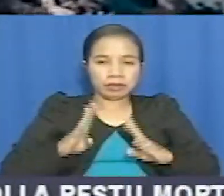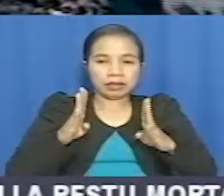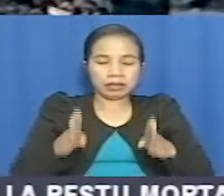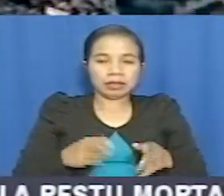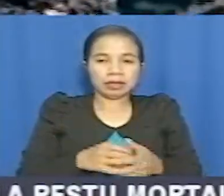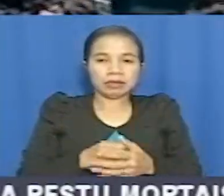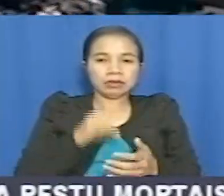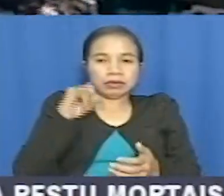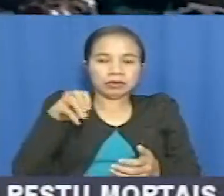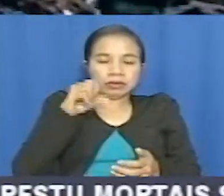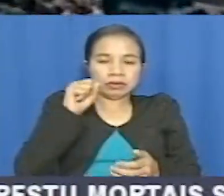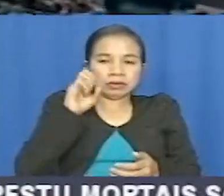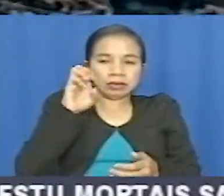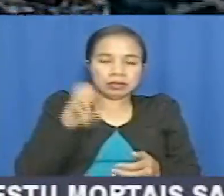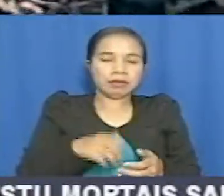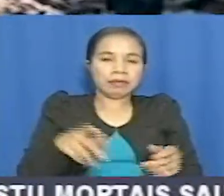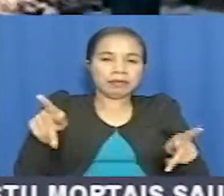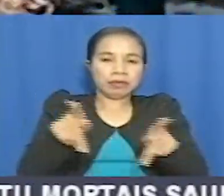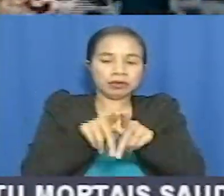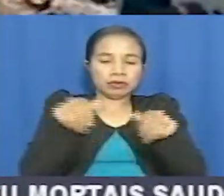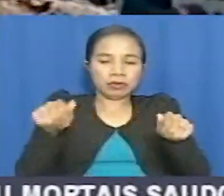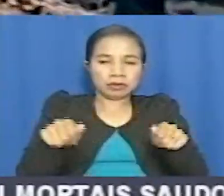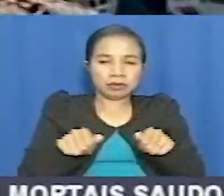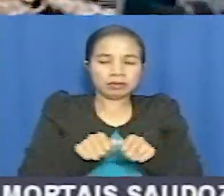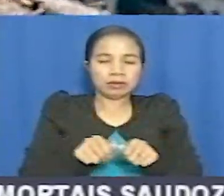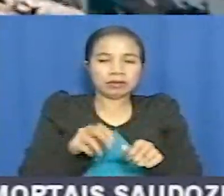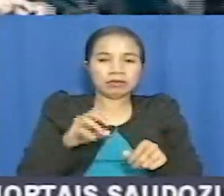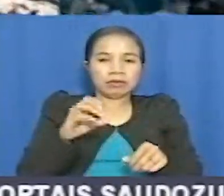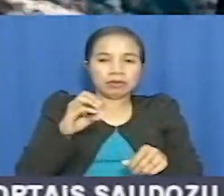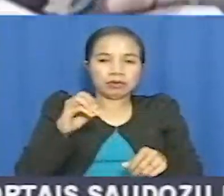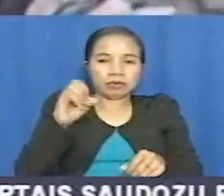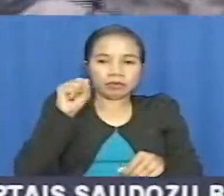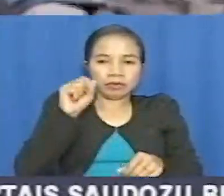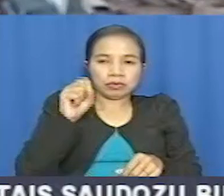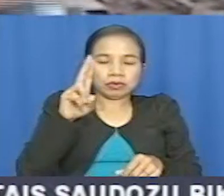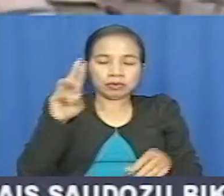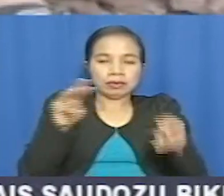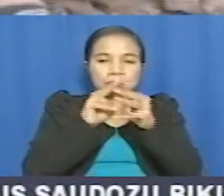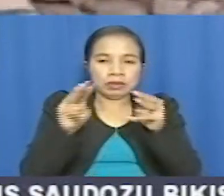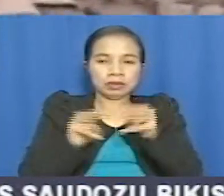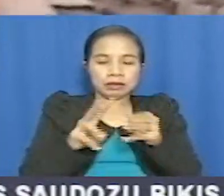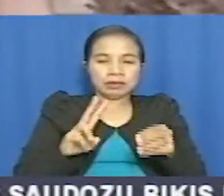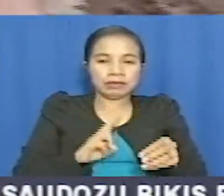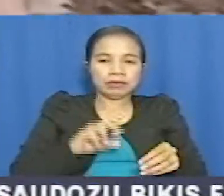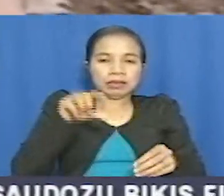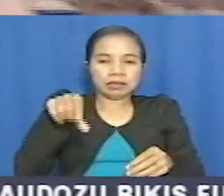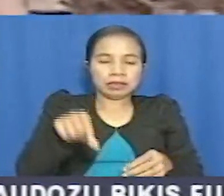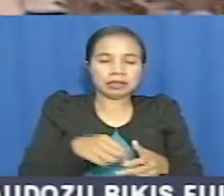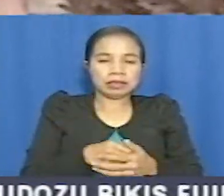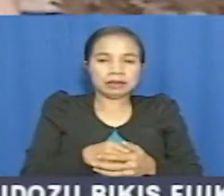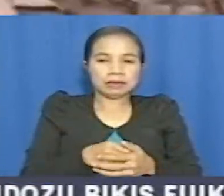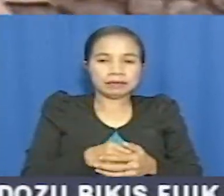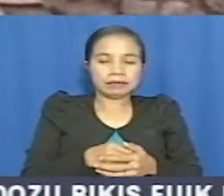Fui. E Hawaibobo, posto administrativo Osu, município Viqueque. Tuir